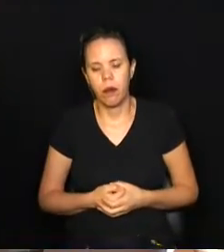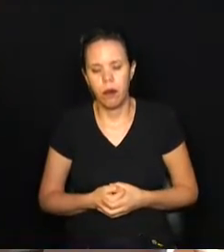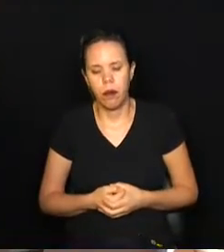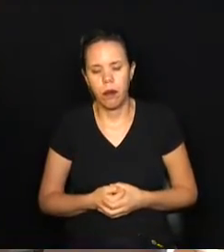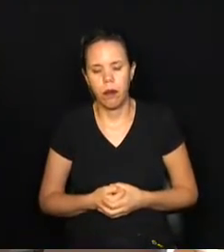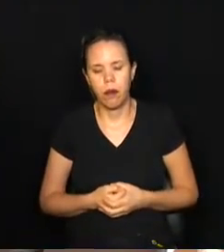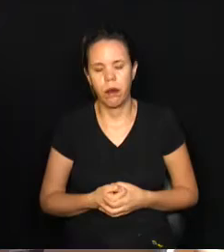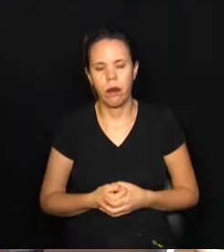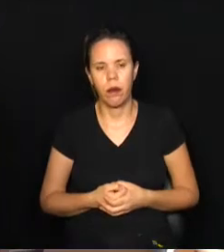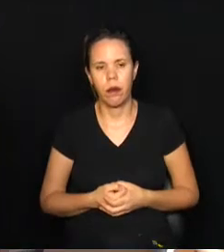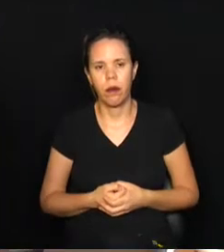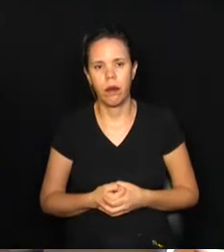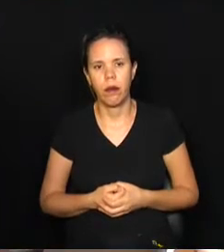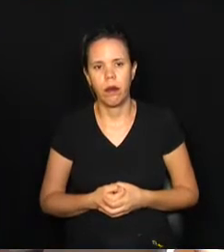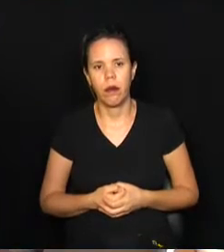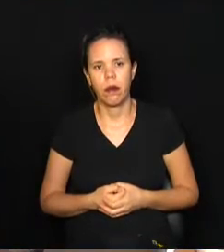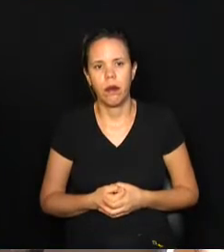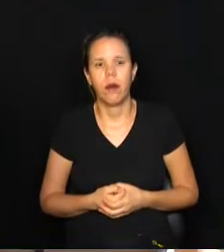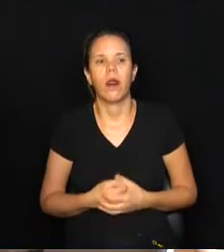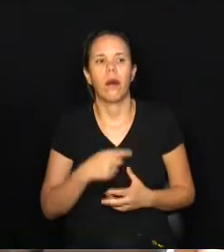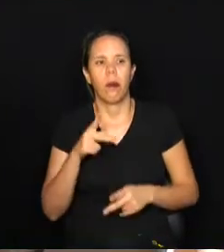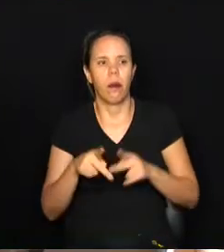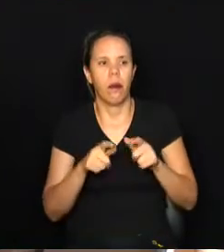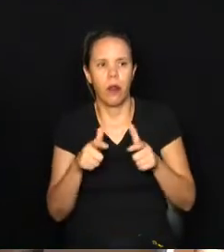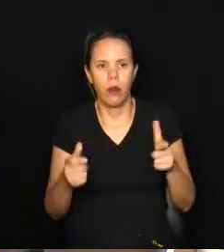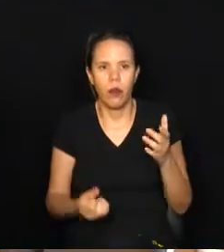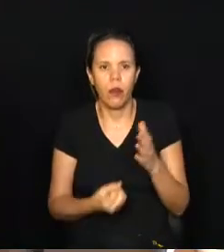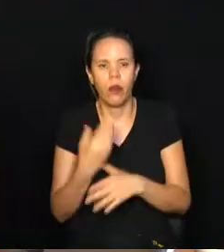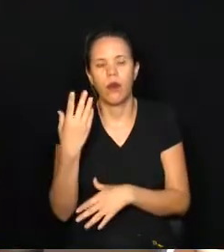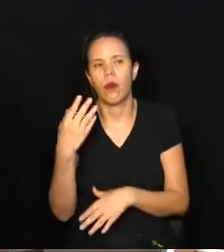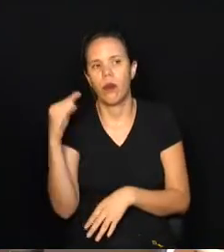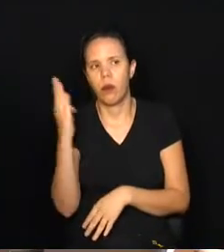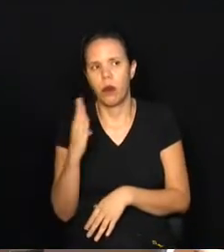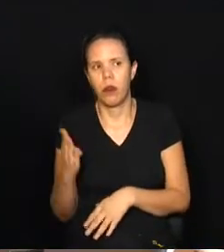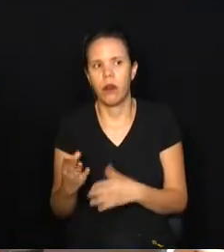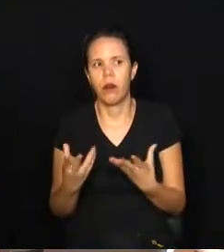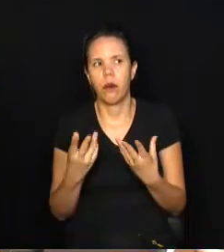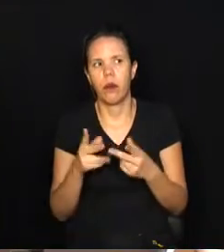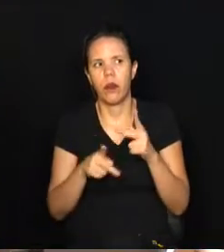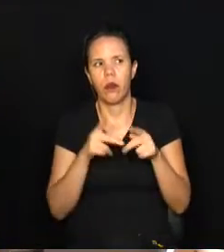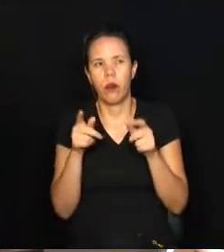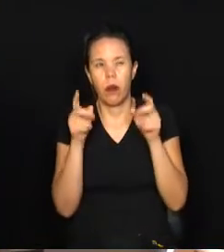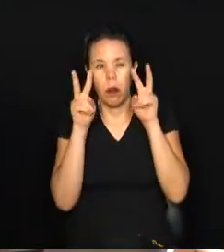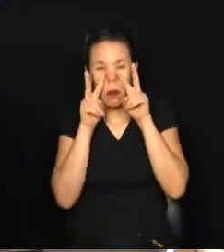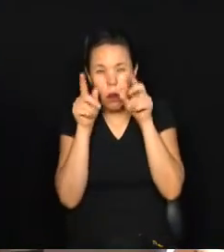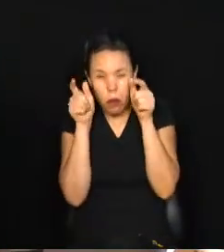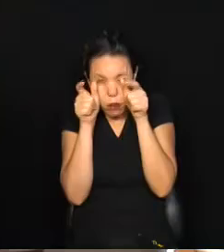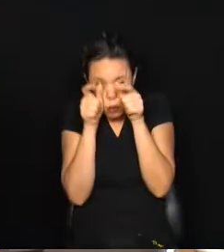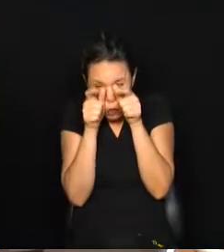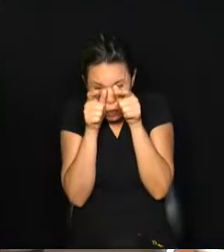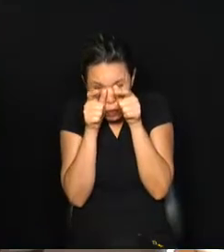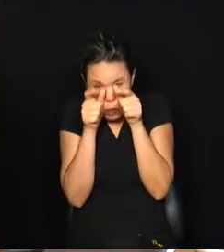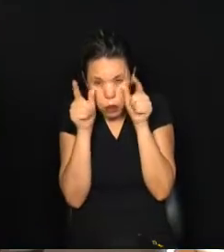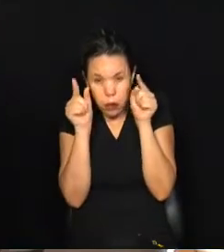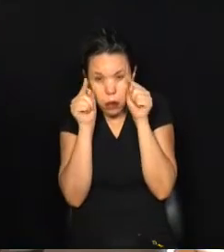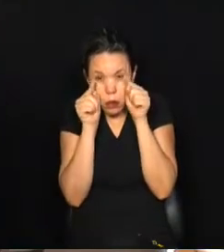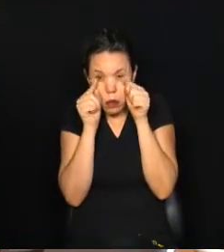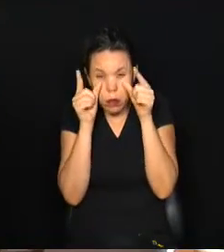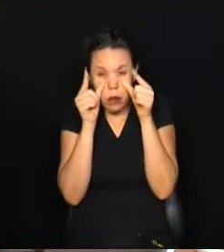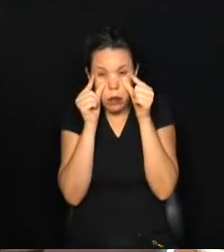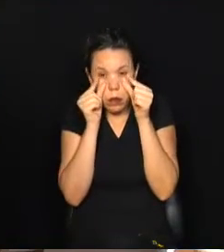um formador de deficientes visuais. Hoje o Brasil é um formador de míopes. Pelo advento da